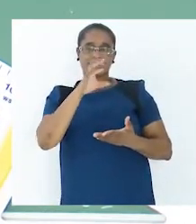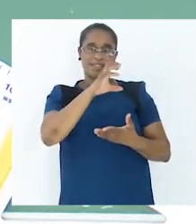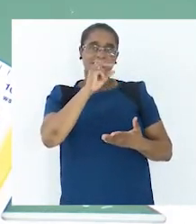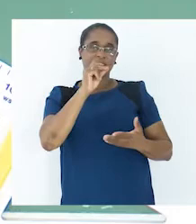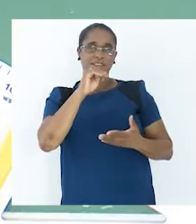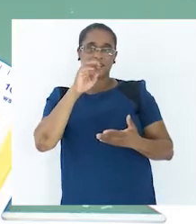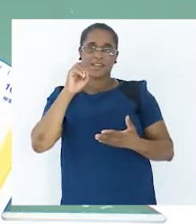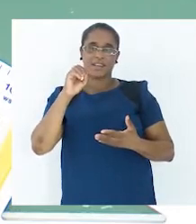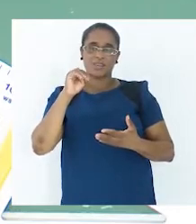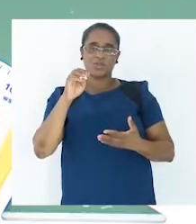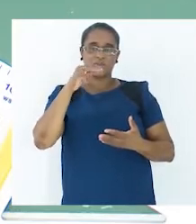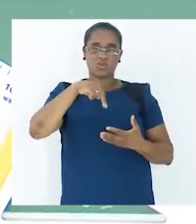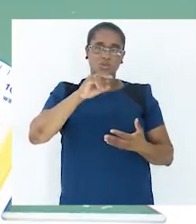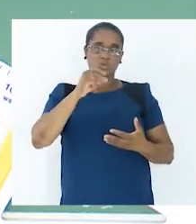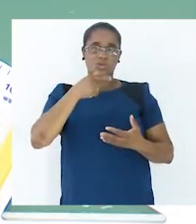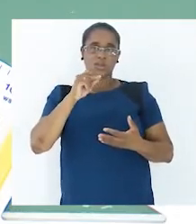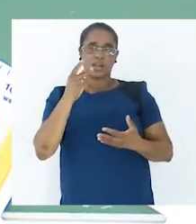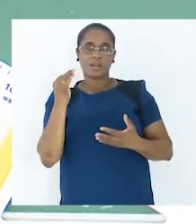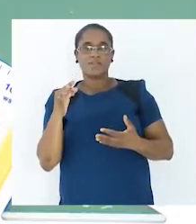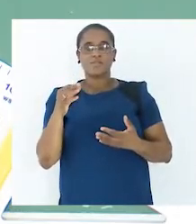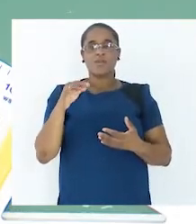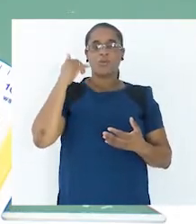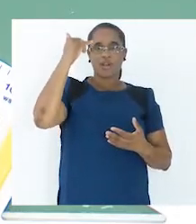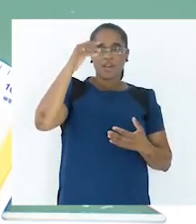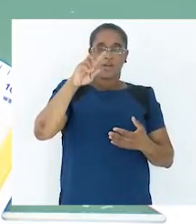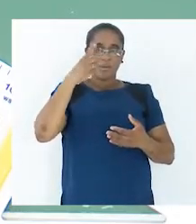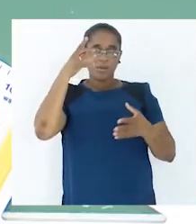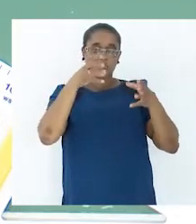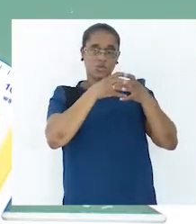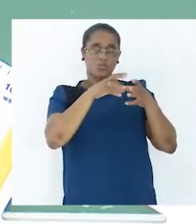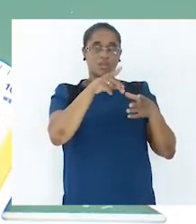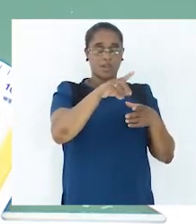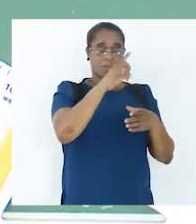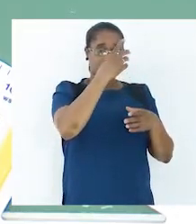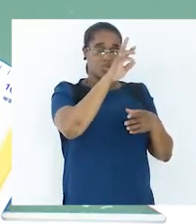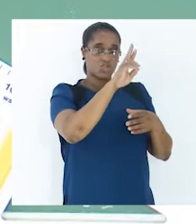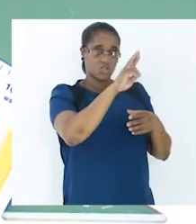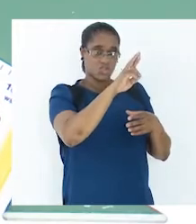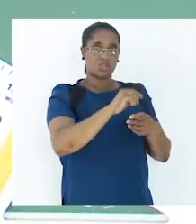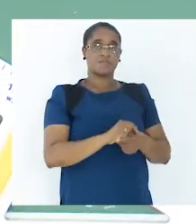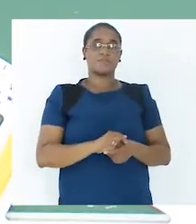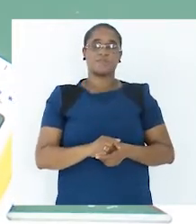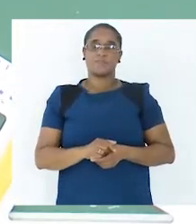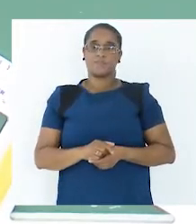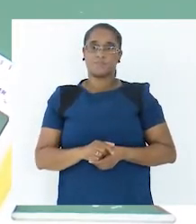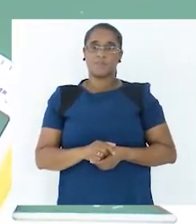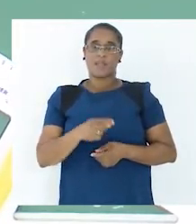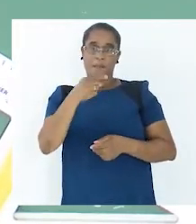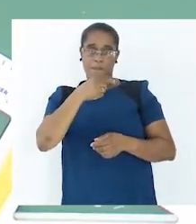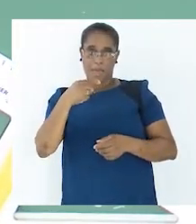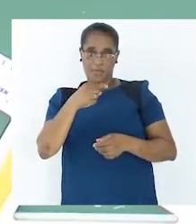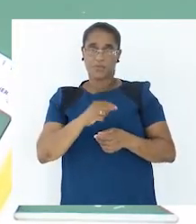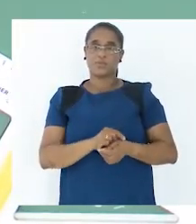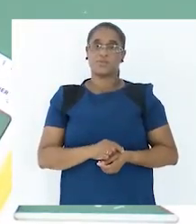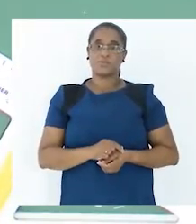notável? Quadrado do primeiro termo é x, então quadrado do primeiro termo